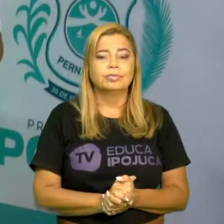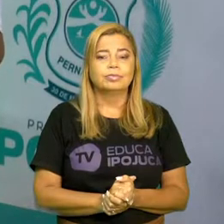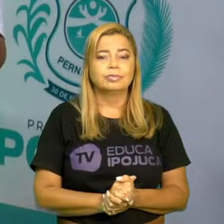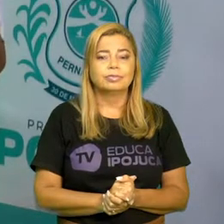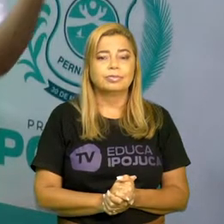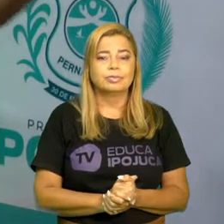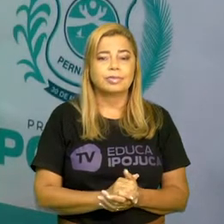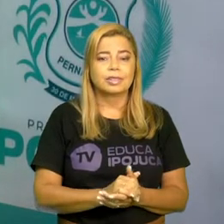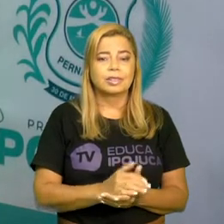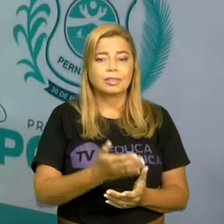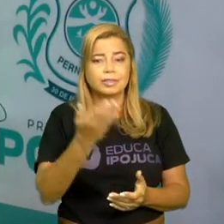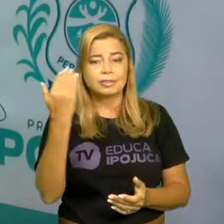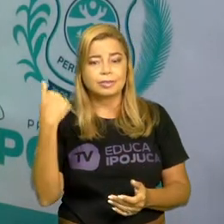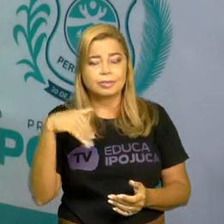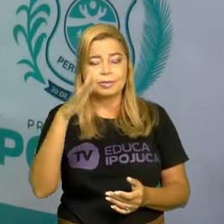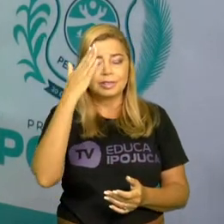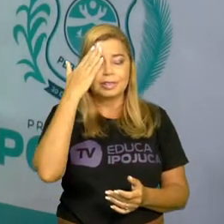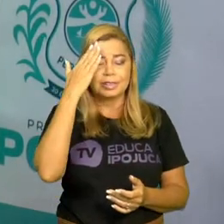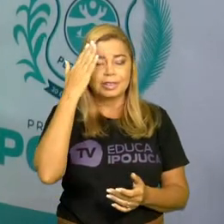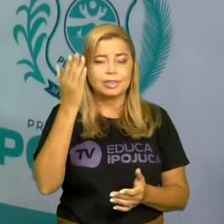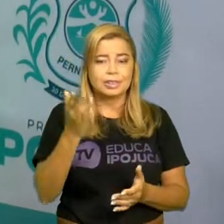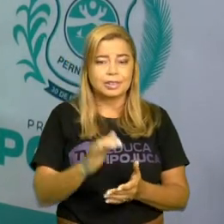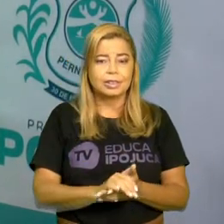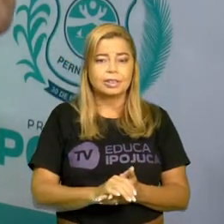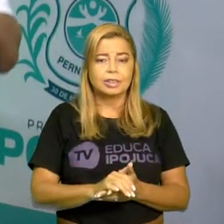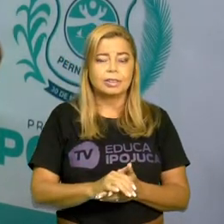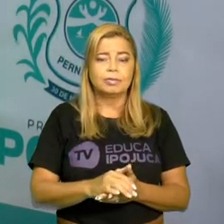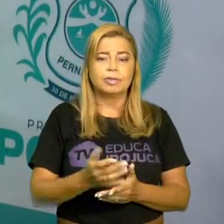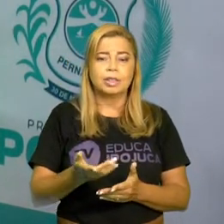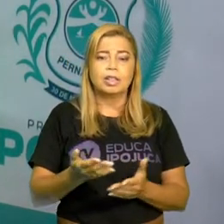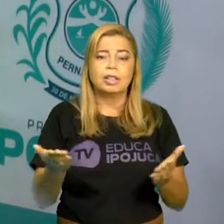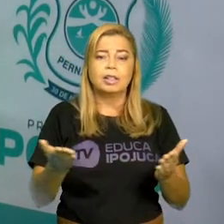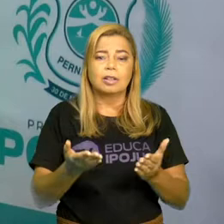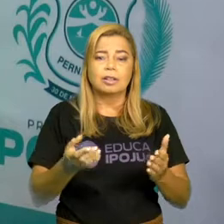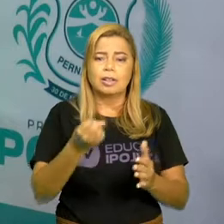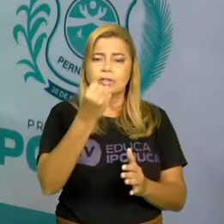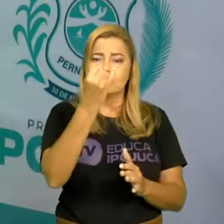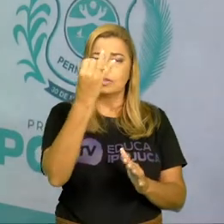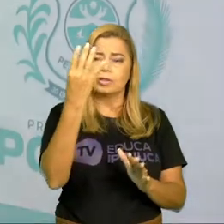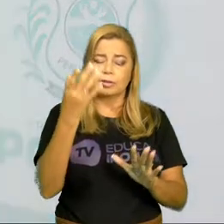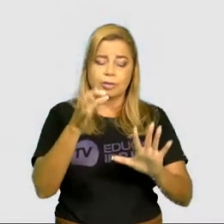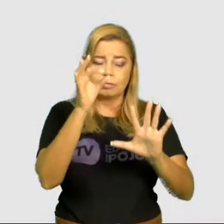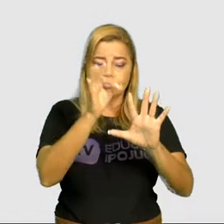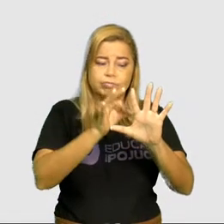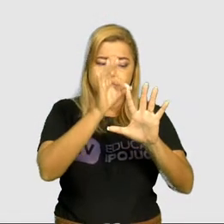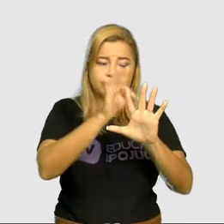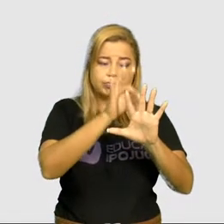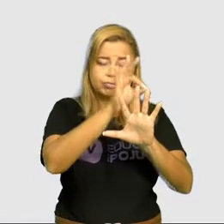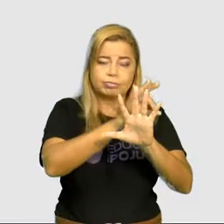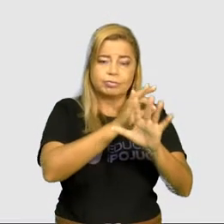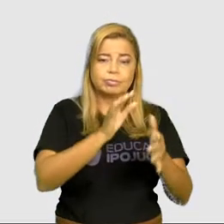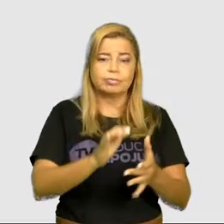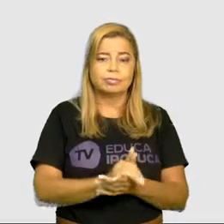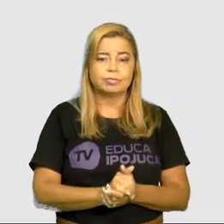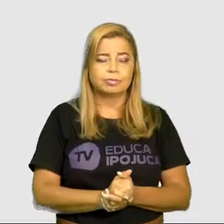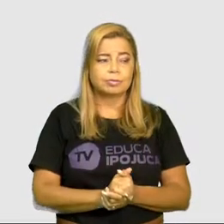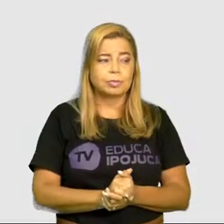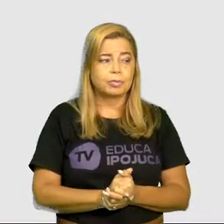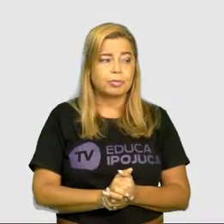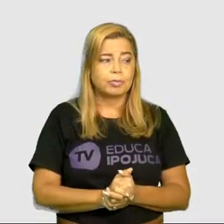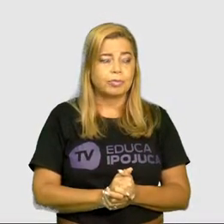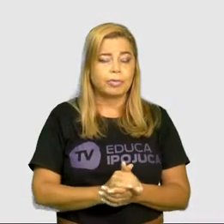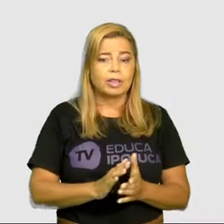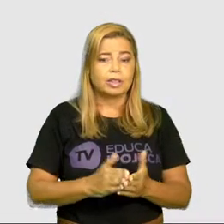Vamos entender aqui no nosso ábaco, vamos contar a bolinha. Conta aí da sua casa, veja só. Aqui na